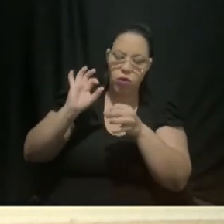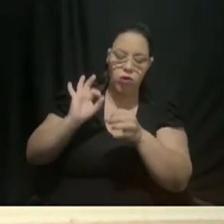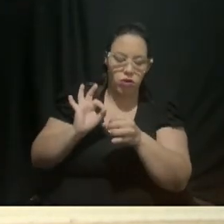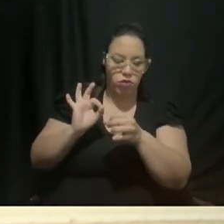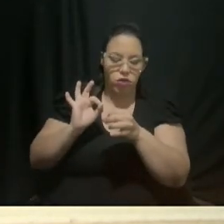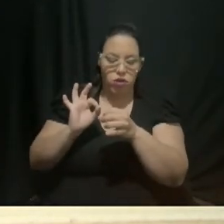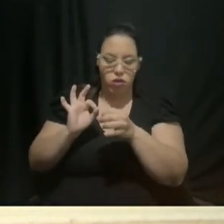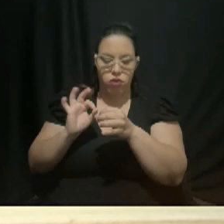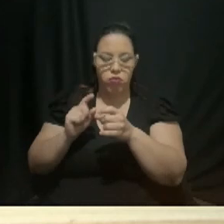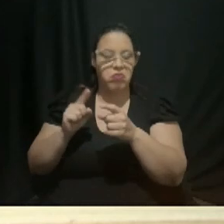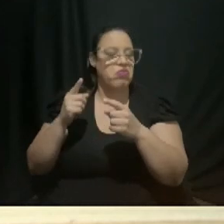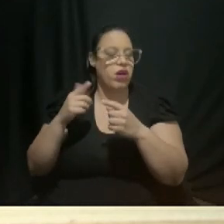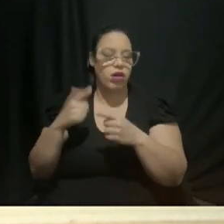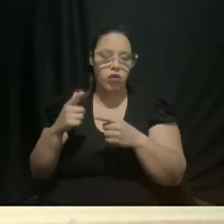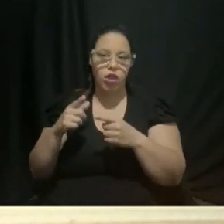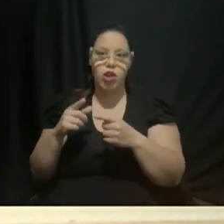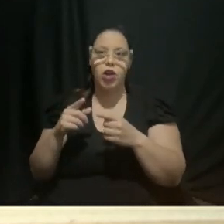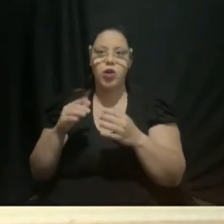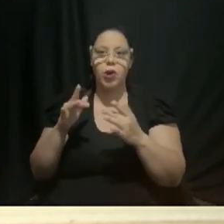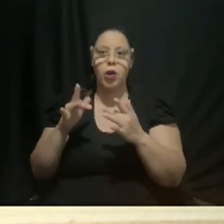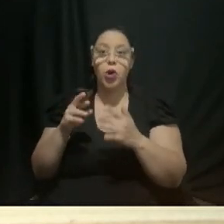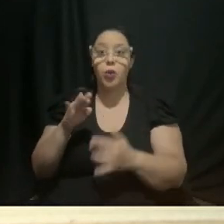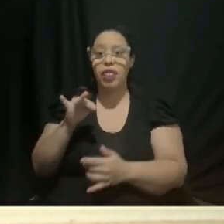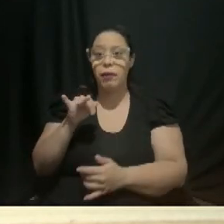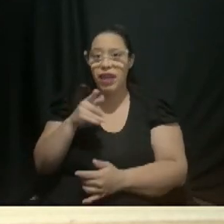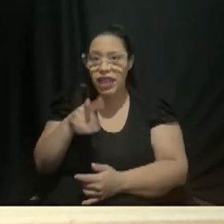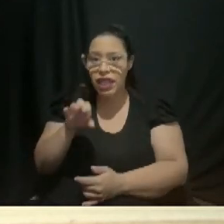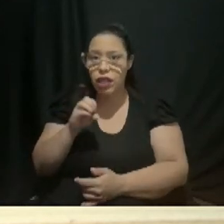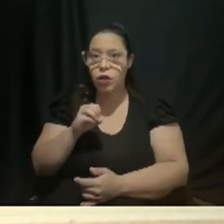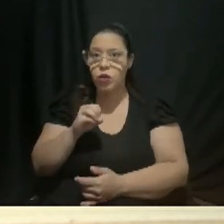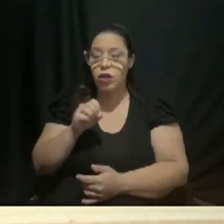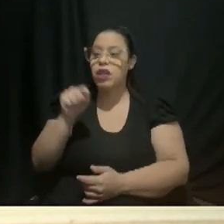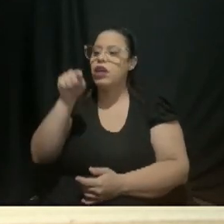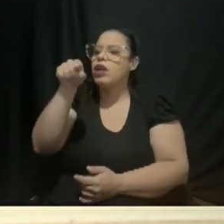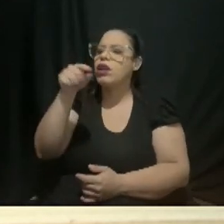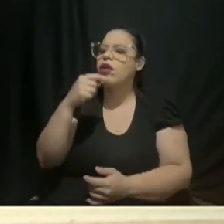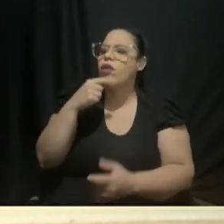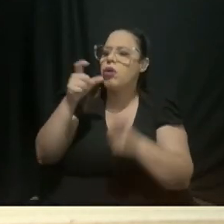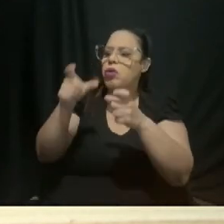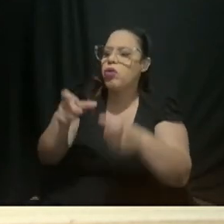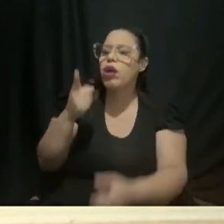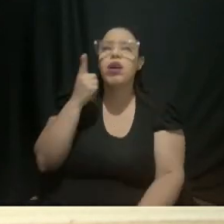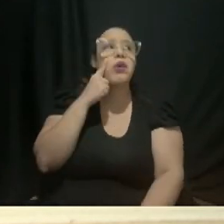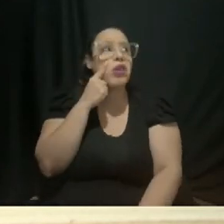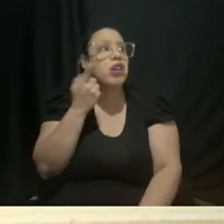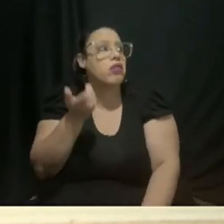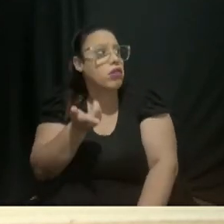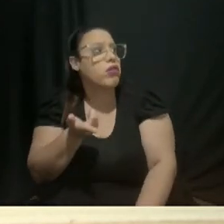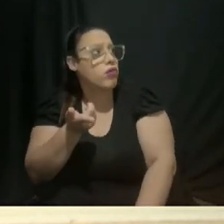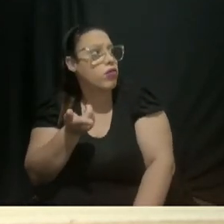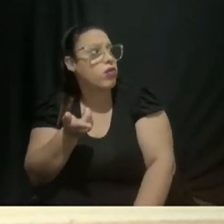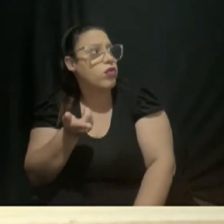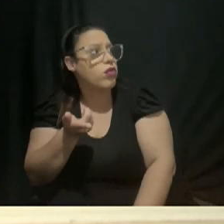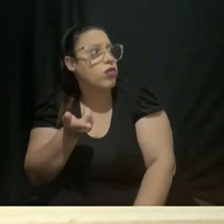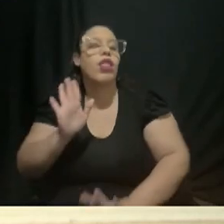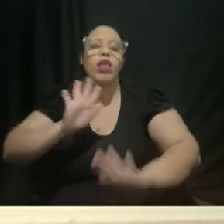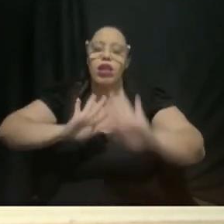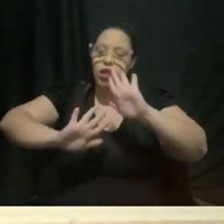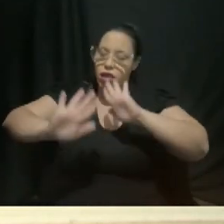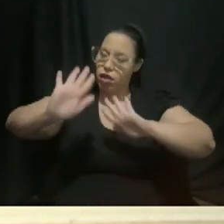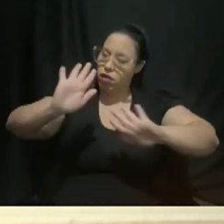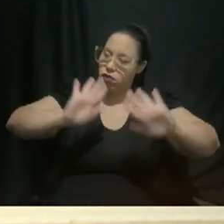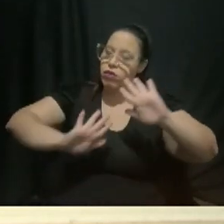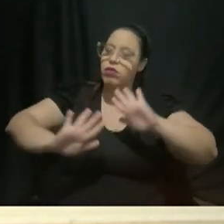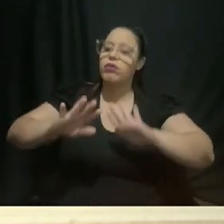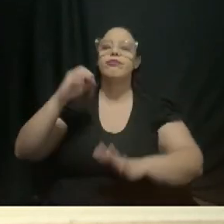Porque às vezes você vê falando assim, nossa, teve uma contaminação em tal lugar, você vê muito isso, né? Sim. Então até isso a gente tem que ter esse cuidado, é muito importante isso, Olha clorar. aí, tá